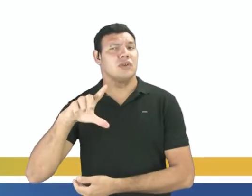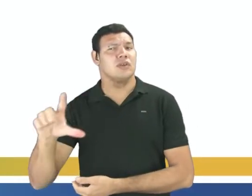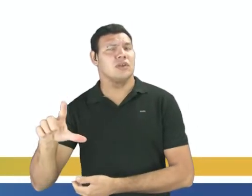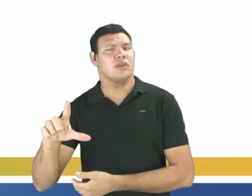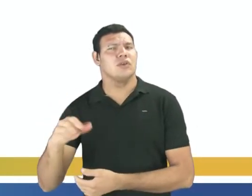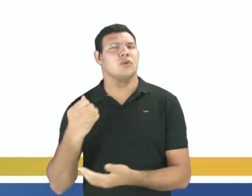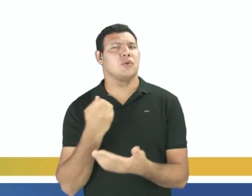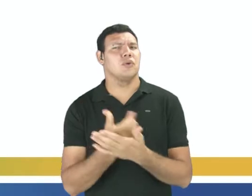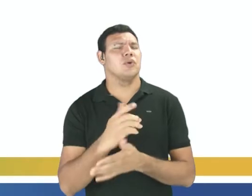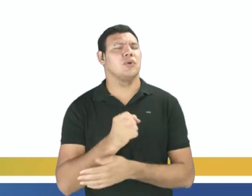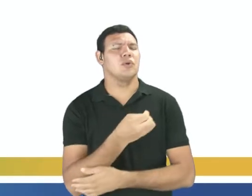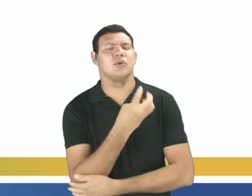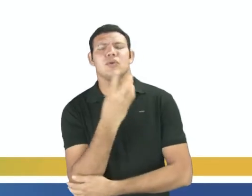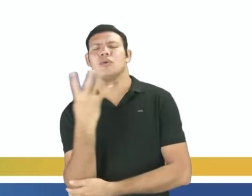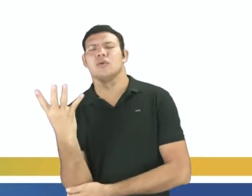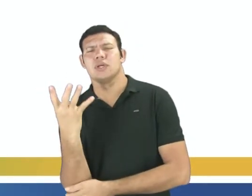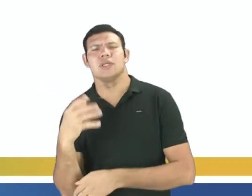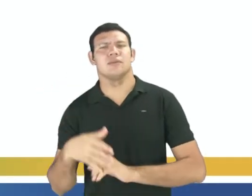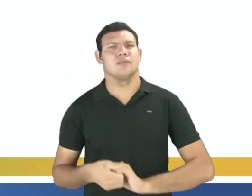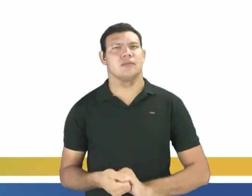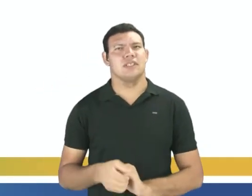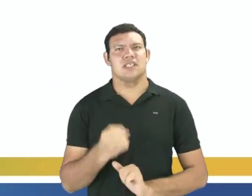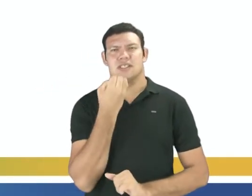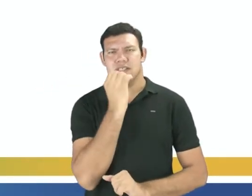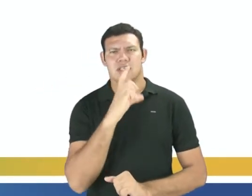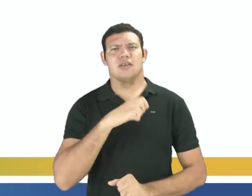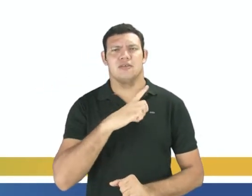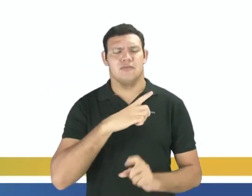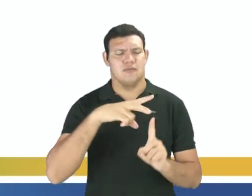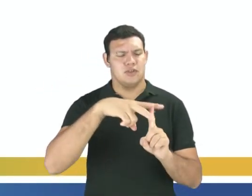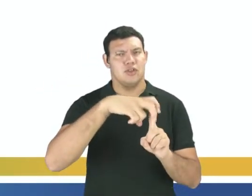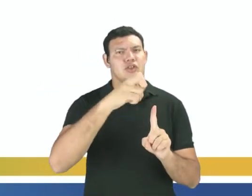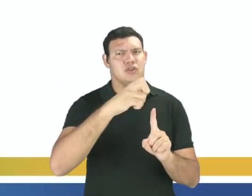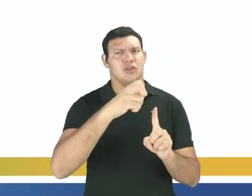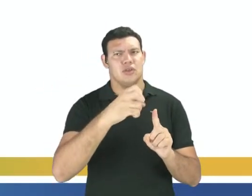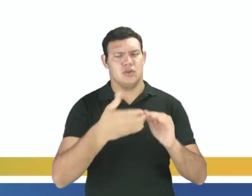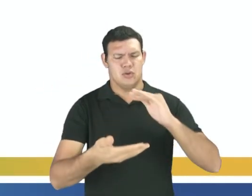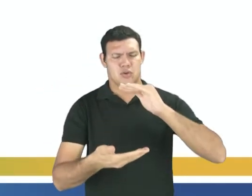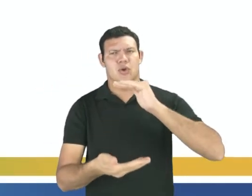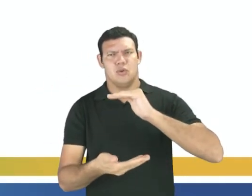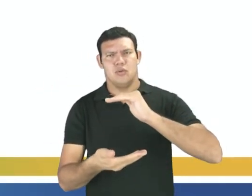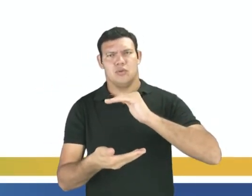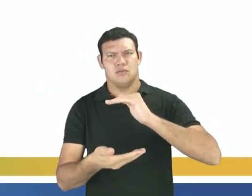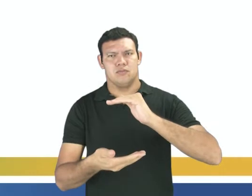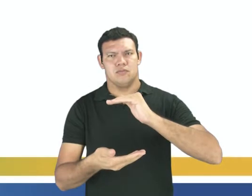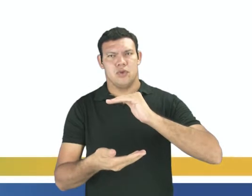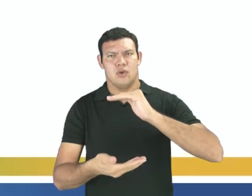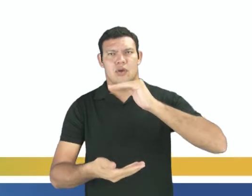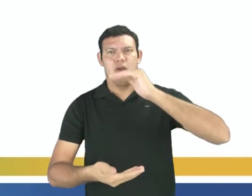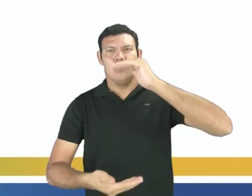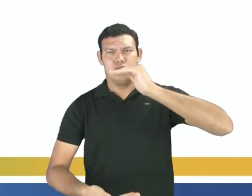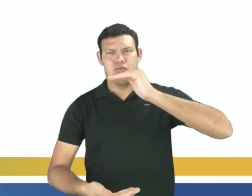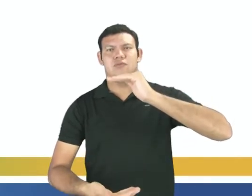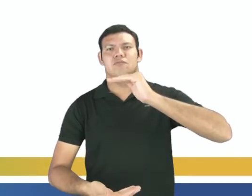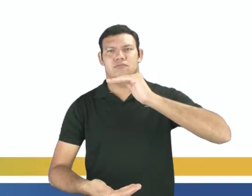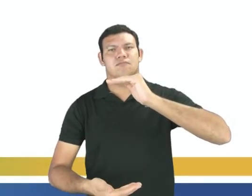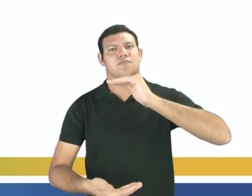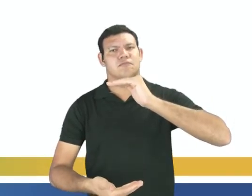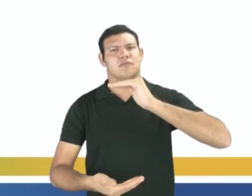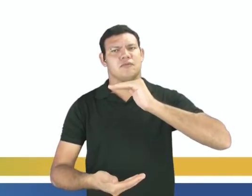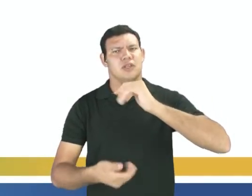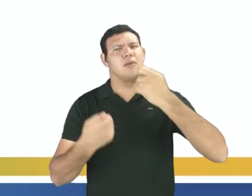se a quantidade de refrigerante que ele tem, ele for colocar em latas maiores, né? Ele vai precisar de uma quantidade maior